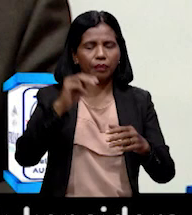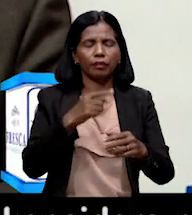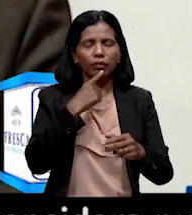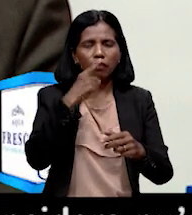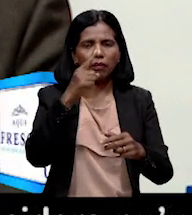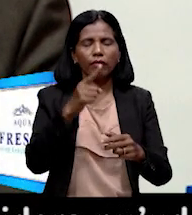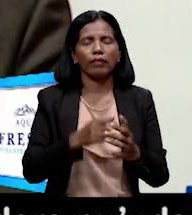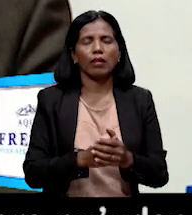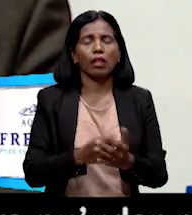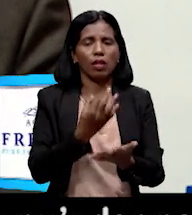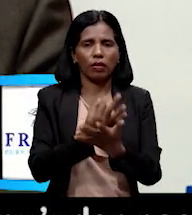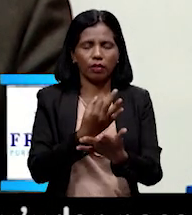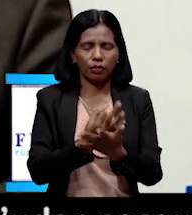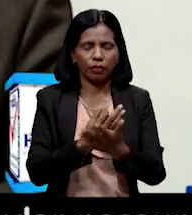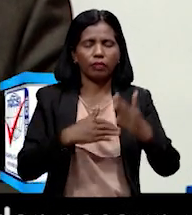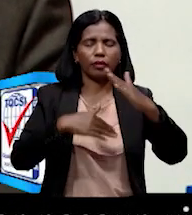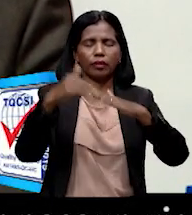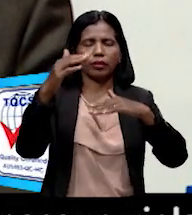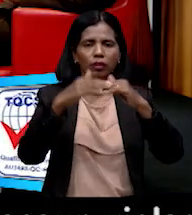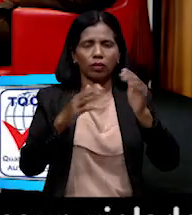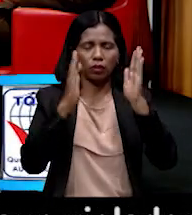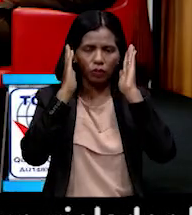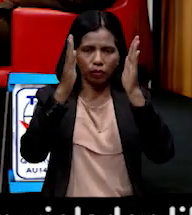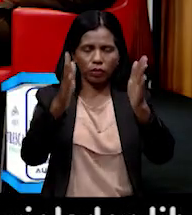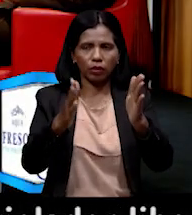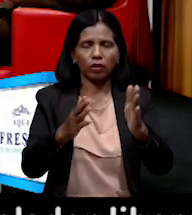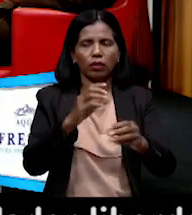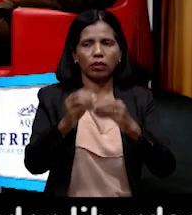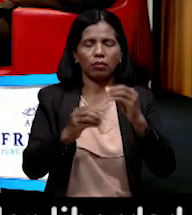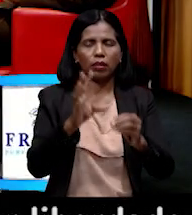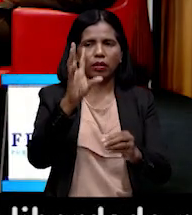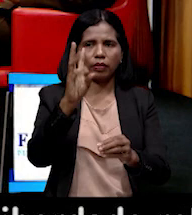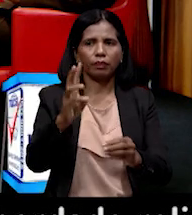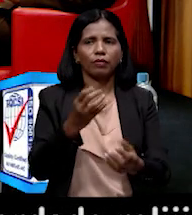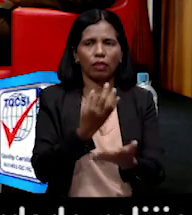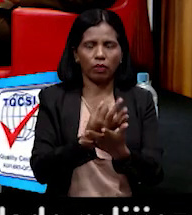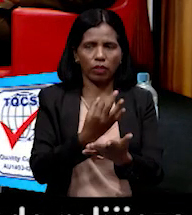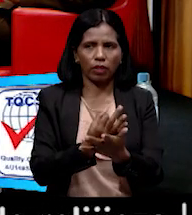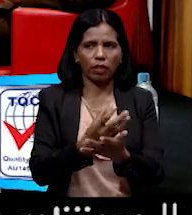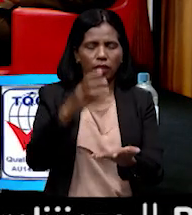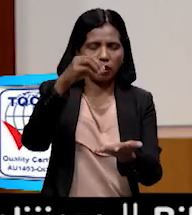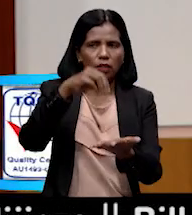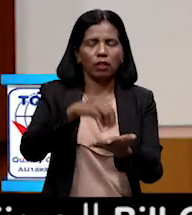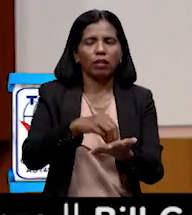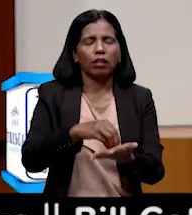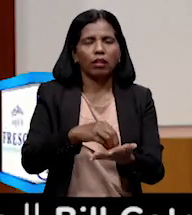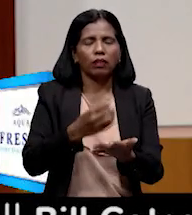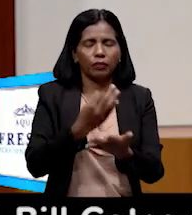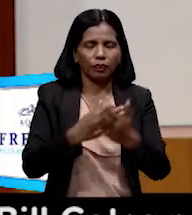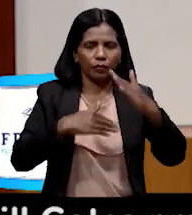Hateten, orçamento da infraestrutura foi prioridade para assunto nen. Orçamento nebe que tau ia fundos das